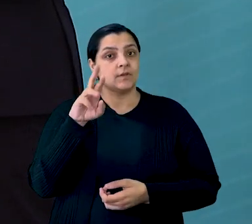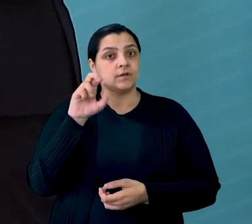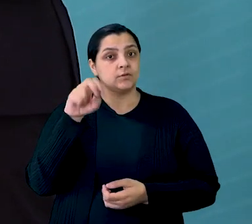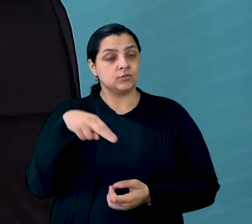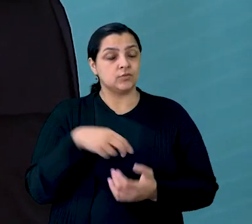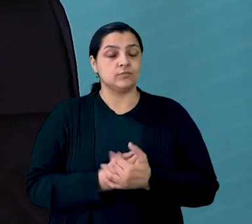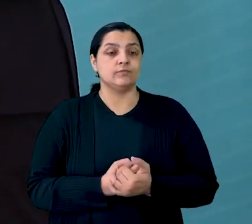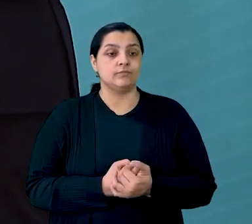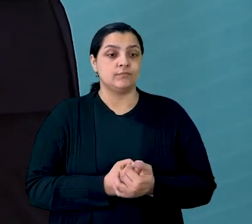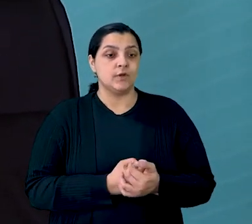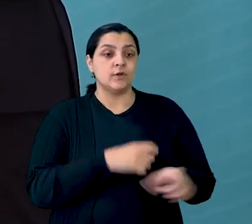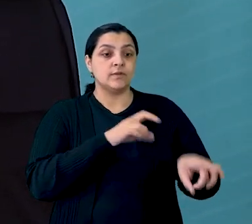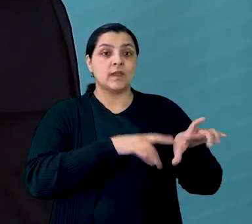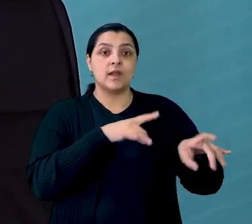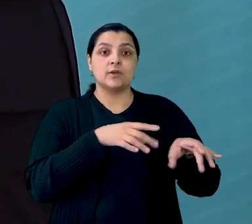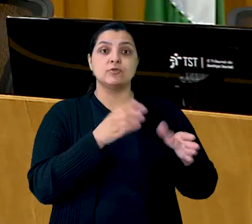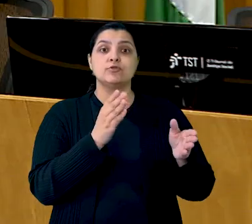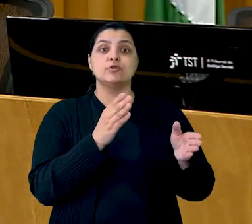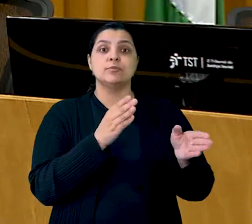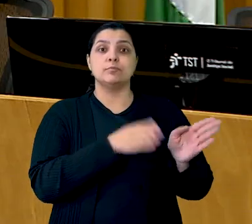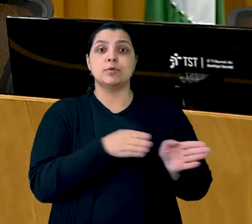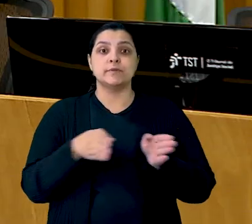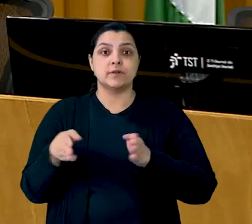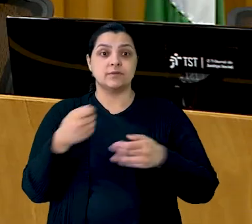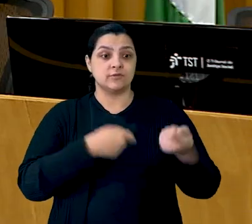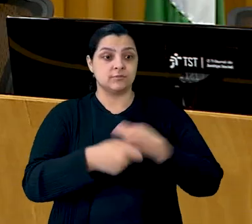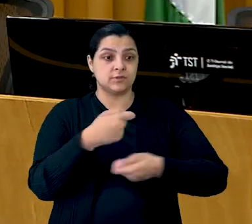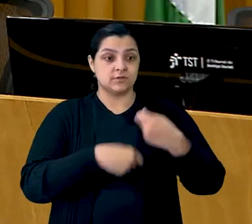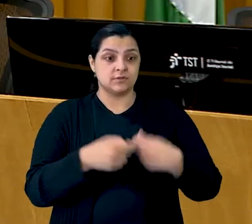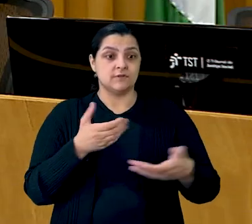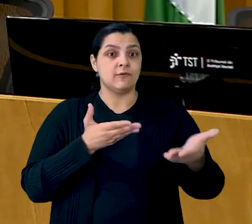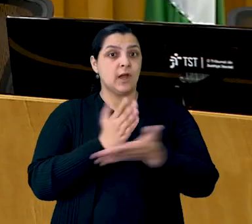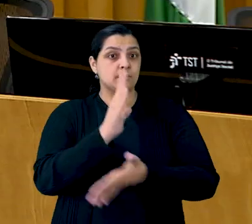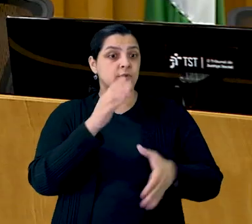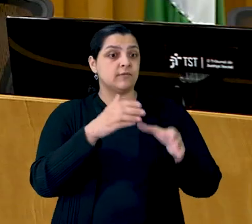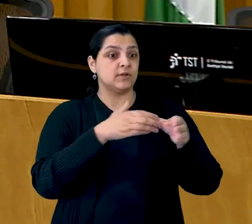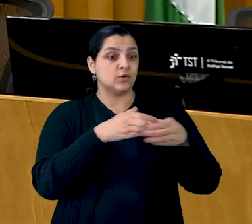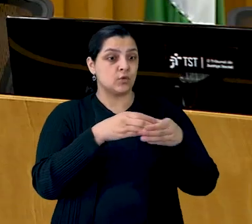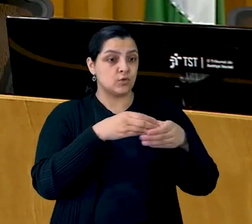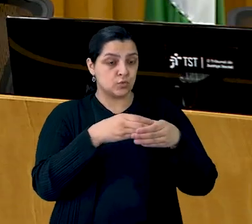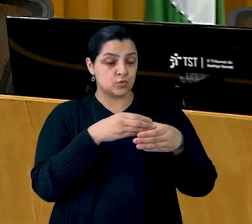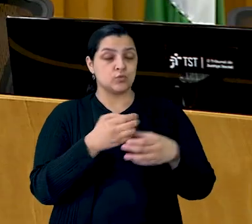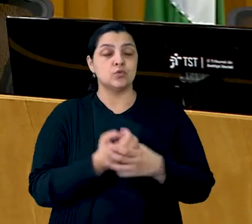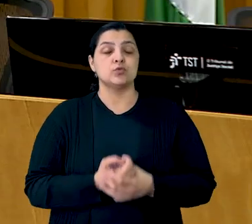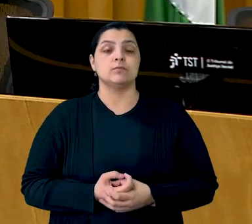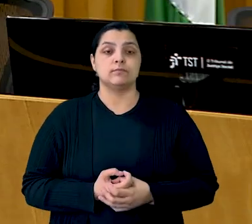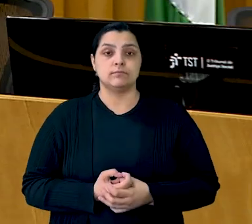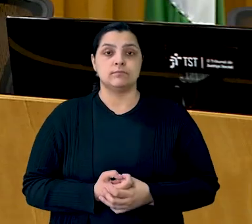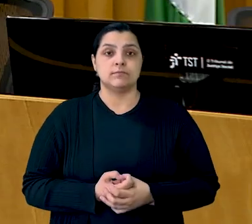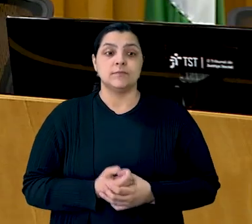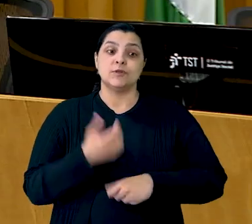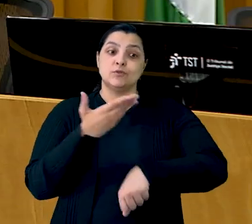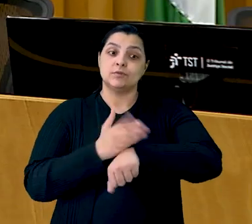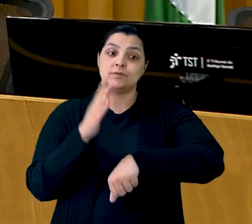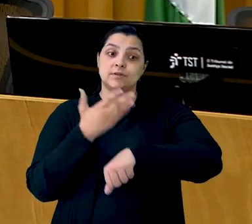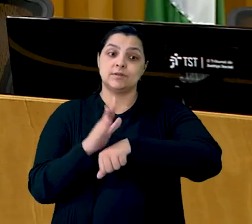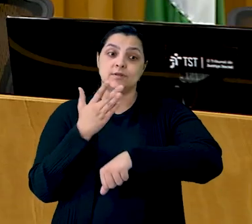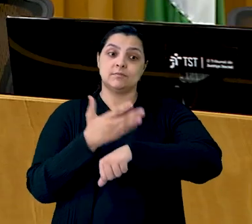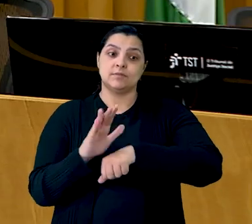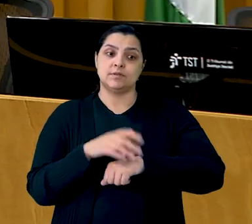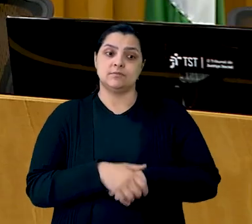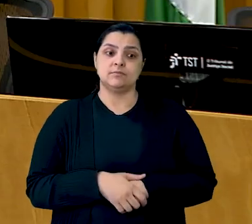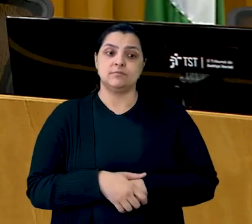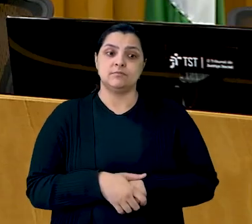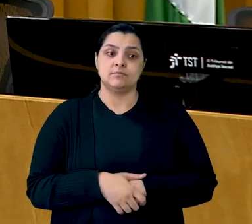Olá, Anderson. O técnico de processo administrativo disse que foi aprovado em concurso para o cargo e que durante o